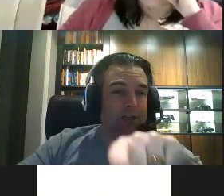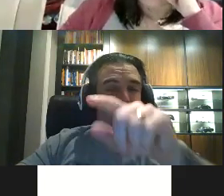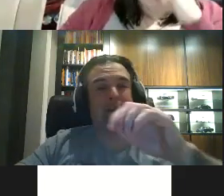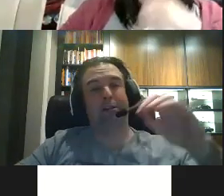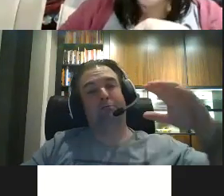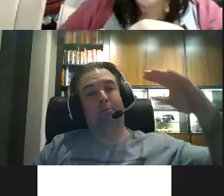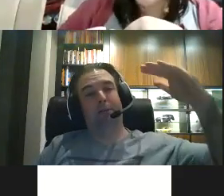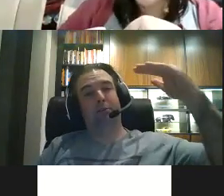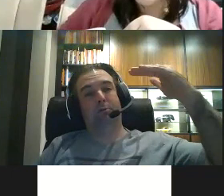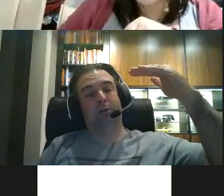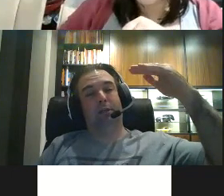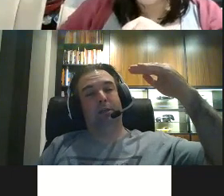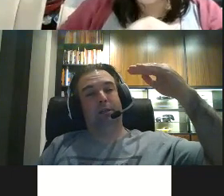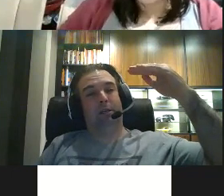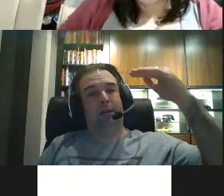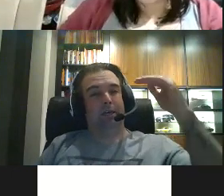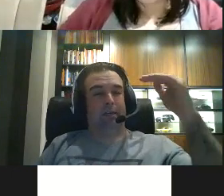energia, transformando